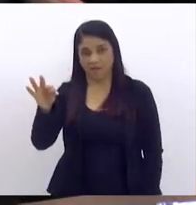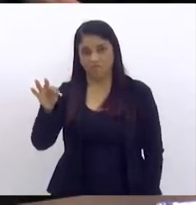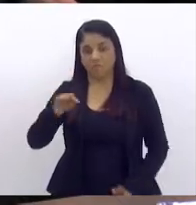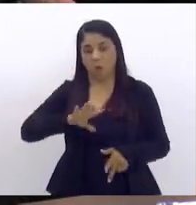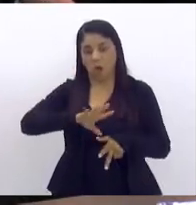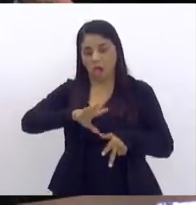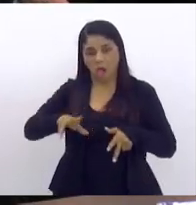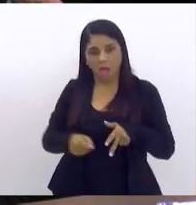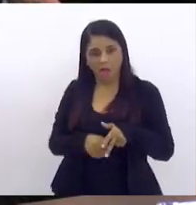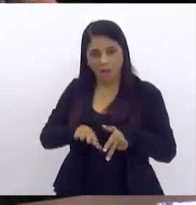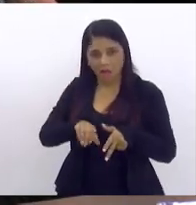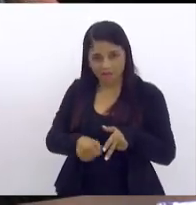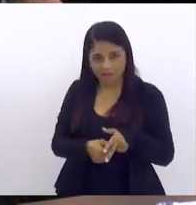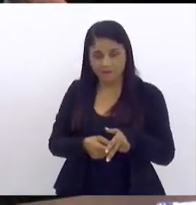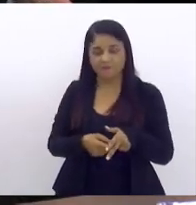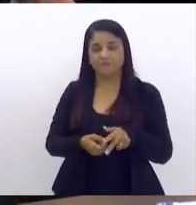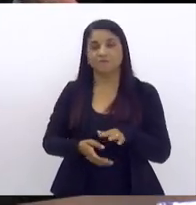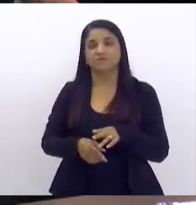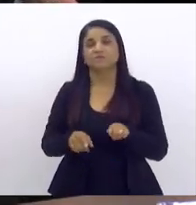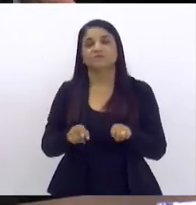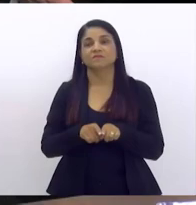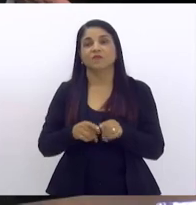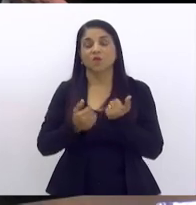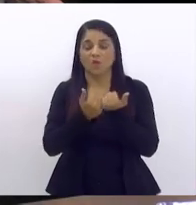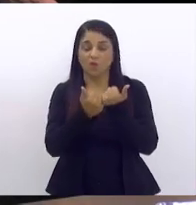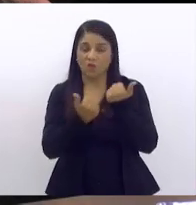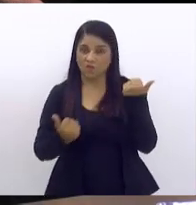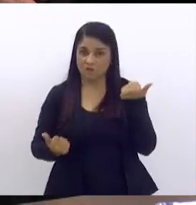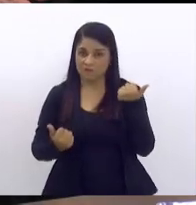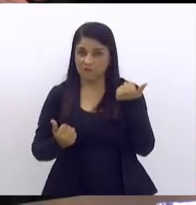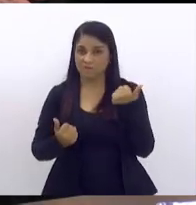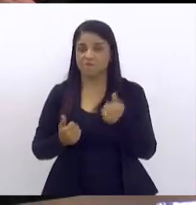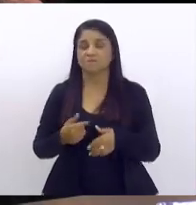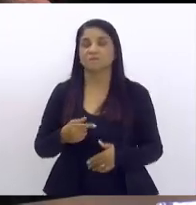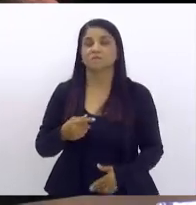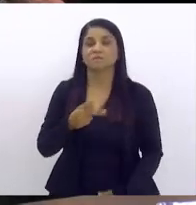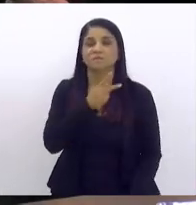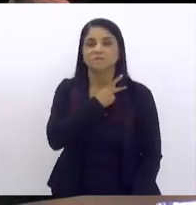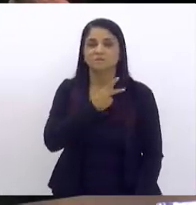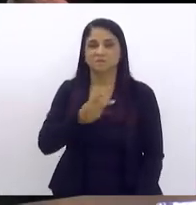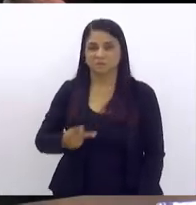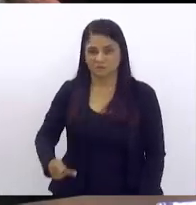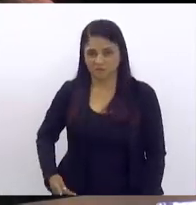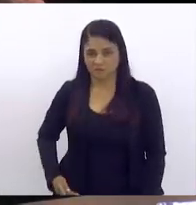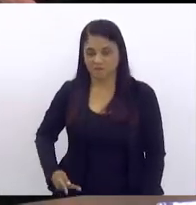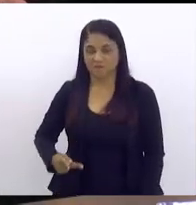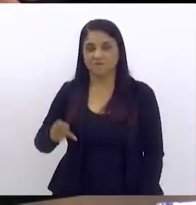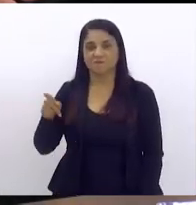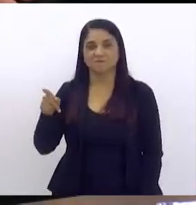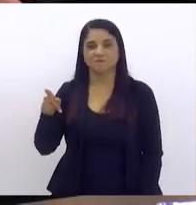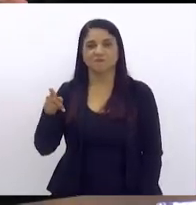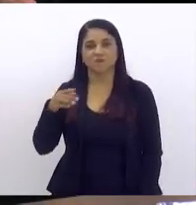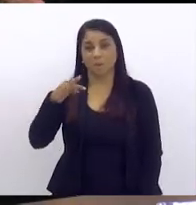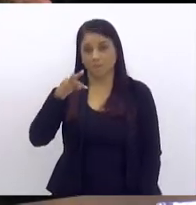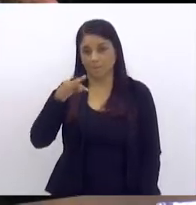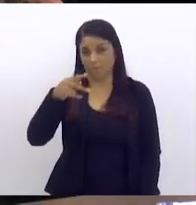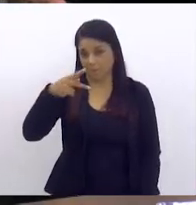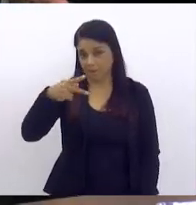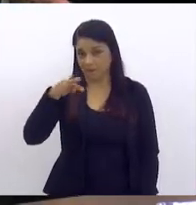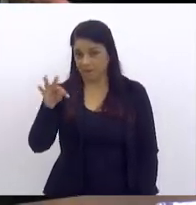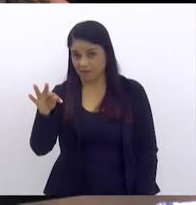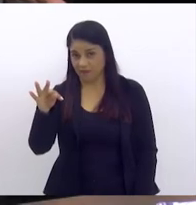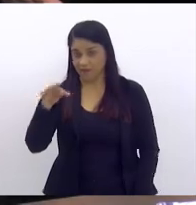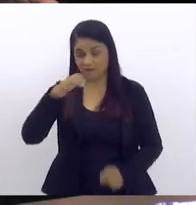O vice-presidente nacional do PT, deputado Rodrigo Amorim, no lançamento da